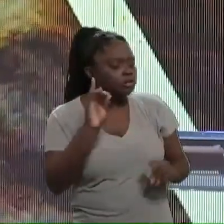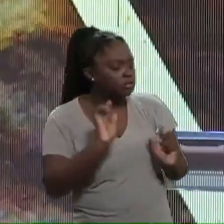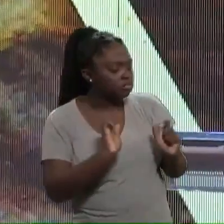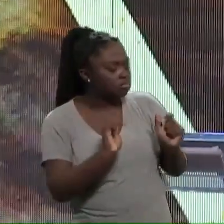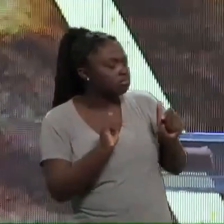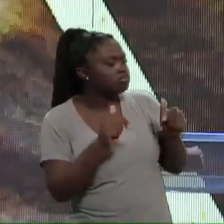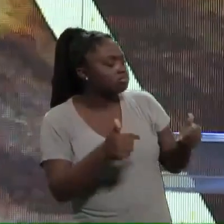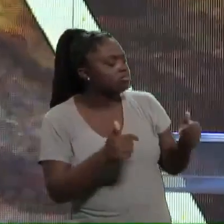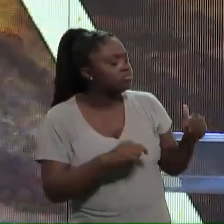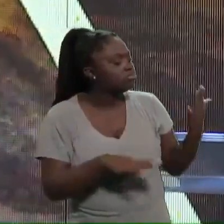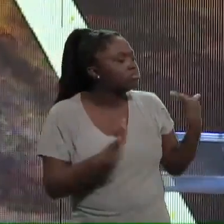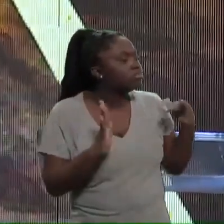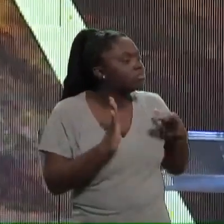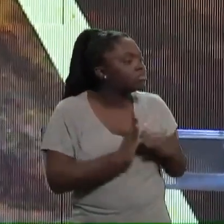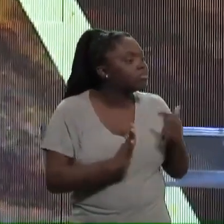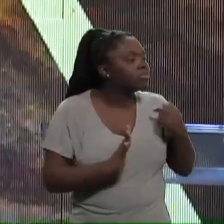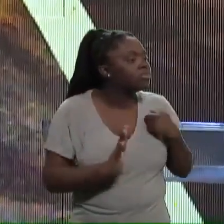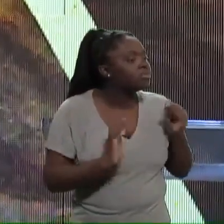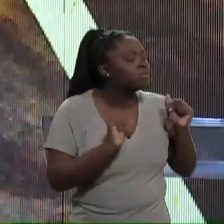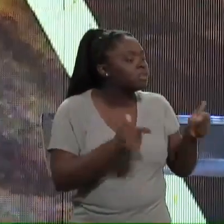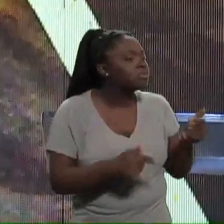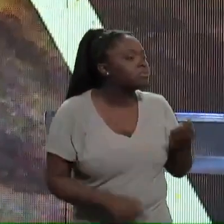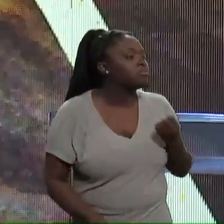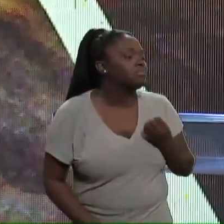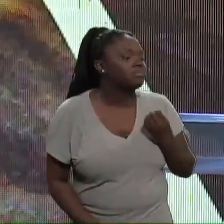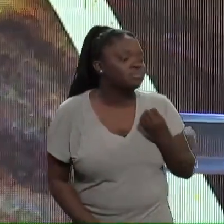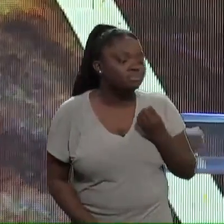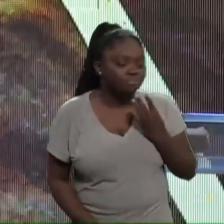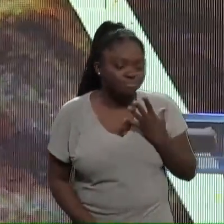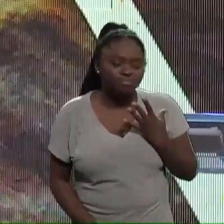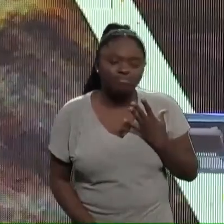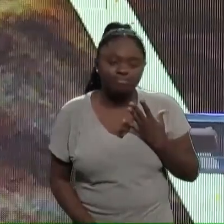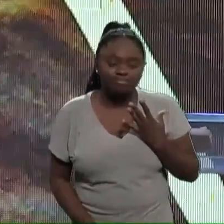que é produzido por mim é bom.